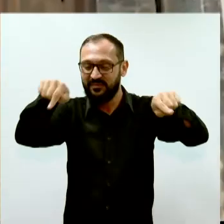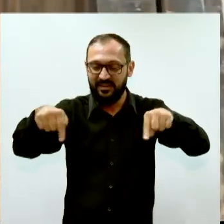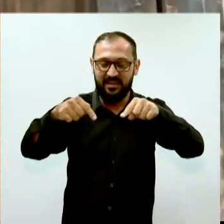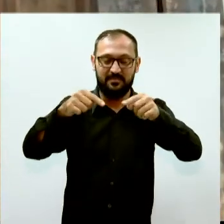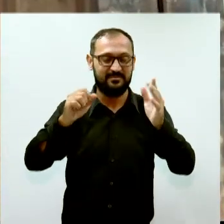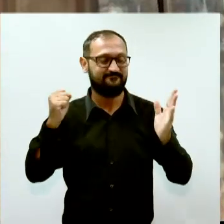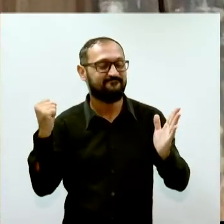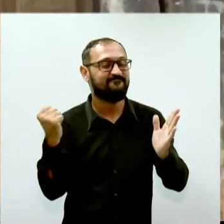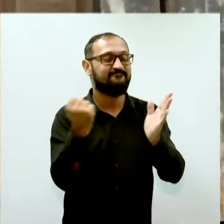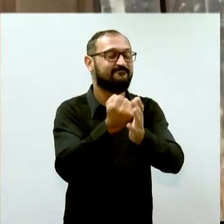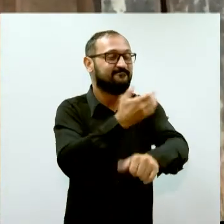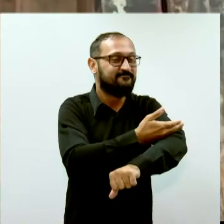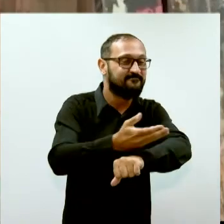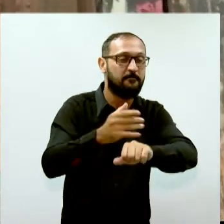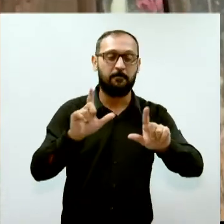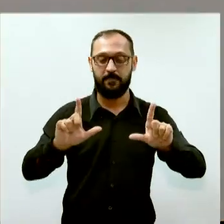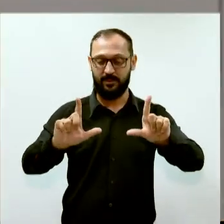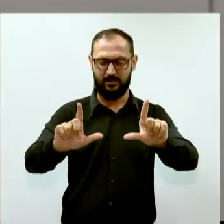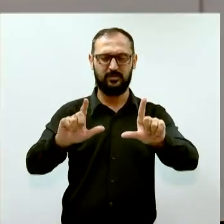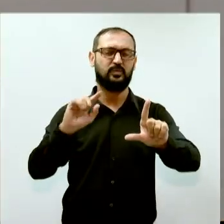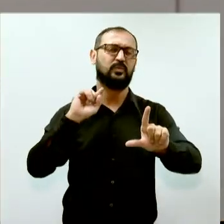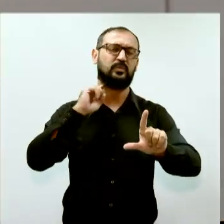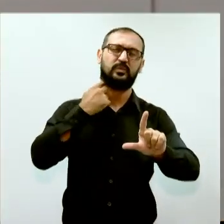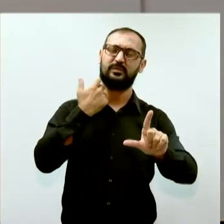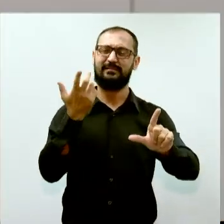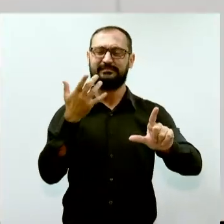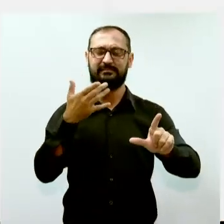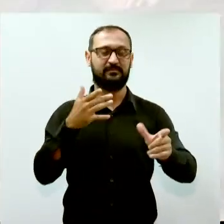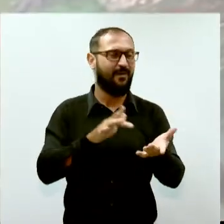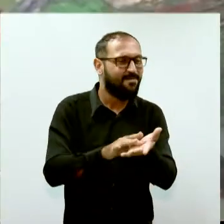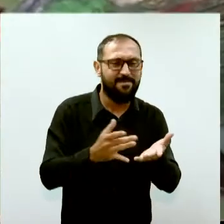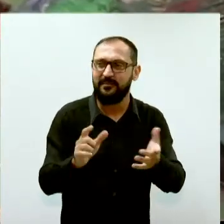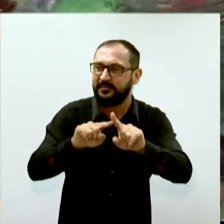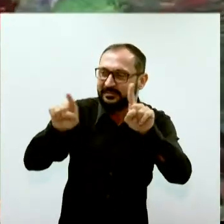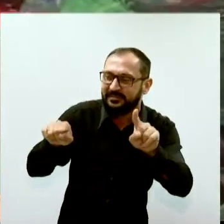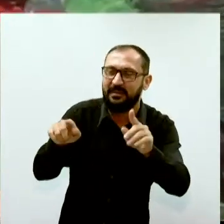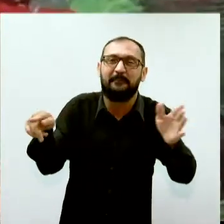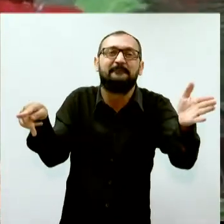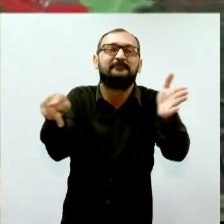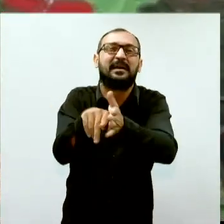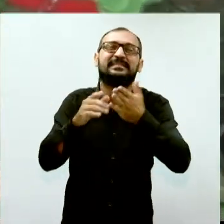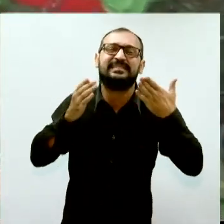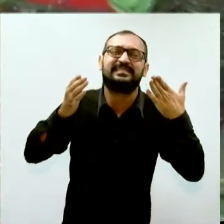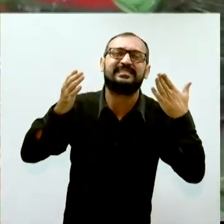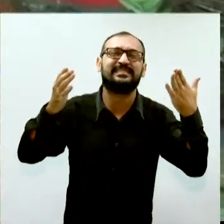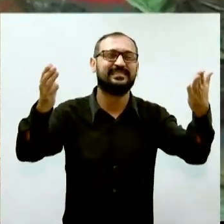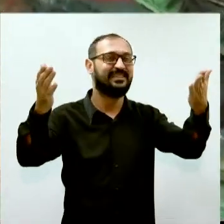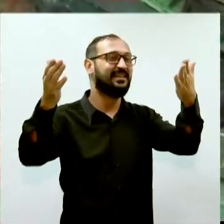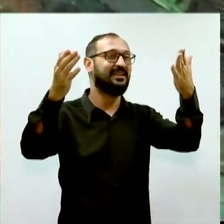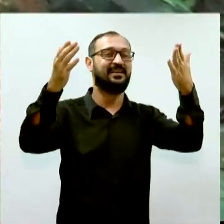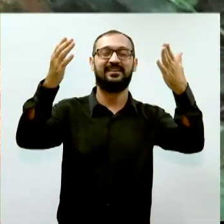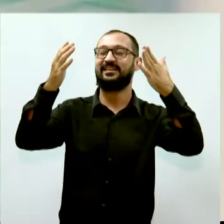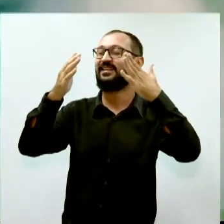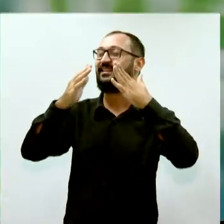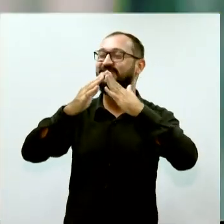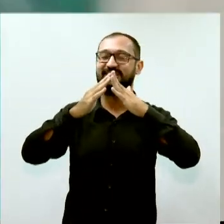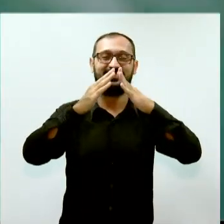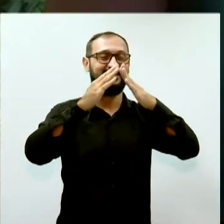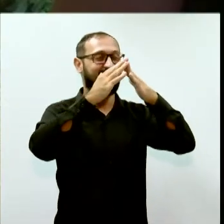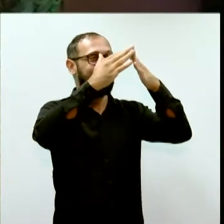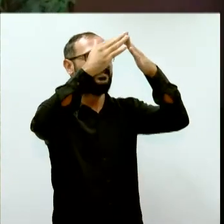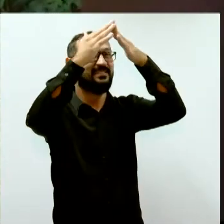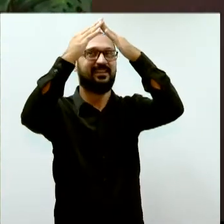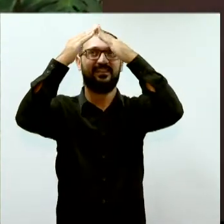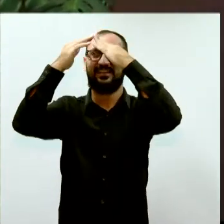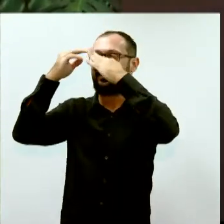uma pegada branca. O quadrado sujo é a pegada em falso na parede dela. No